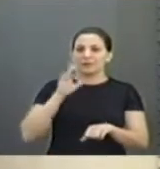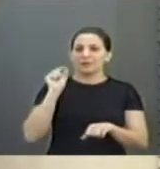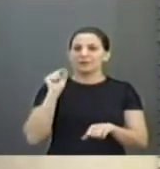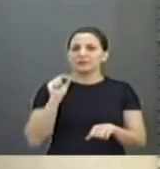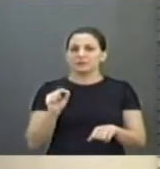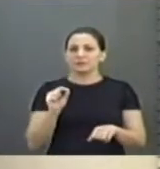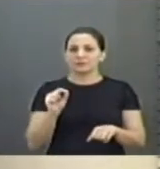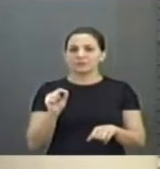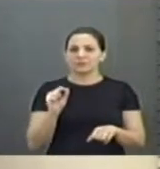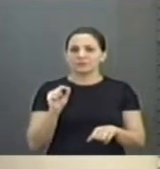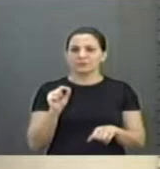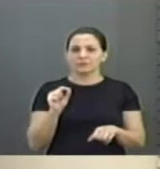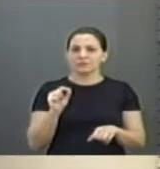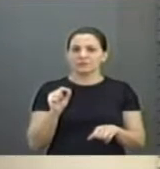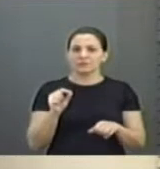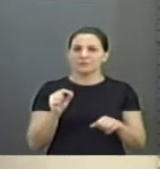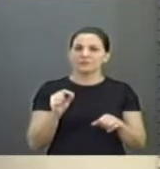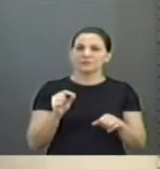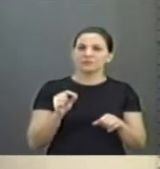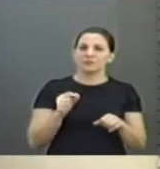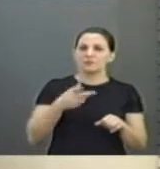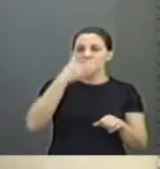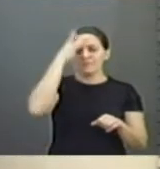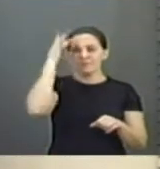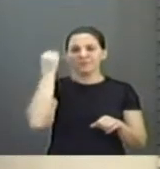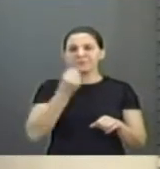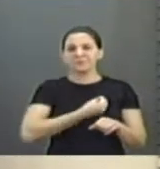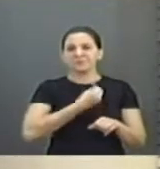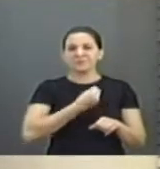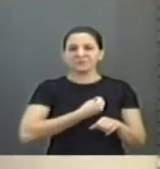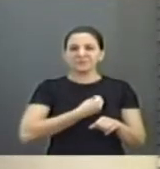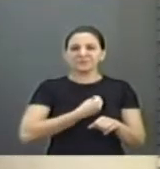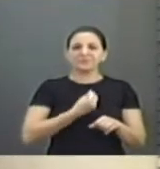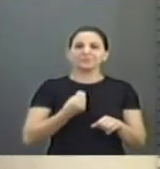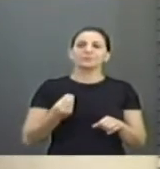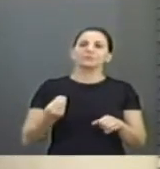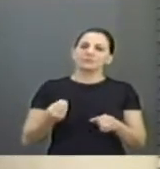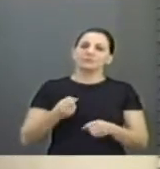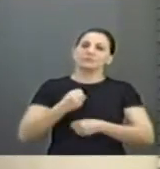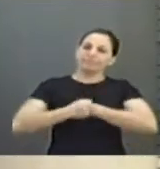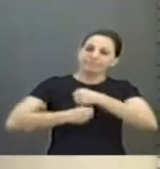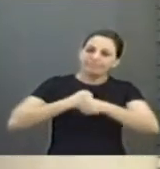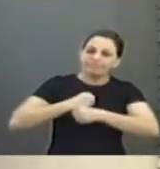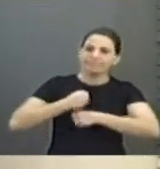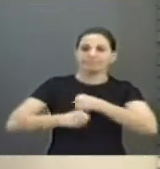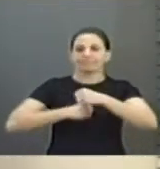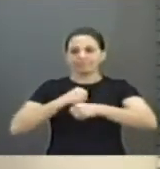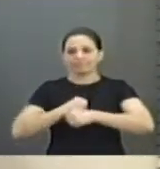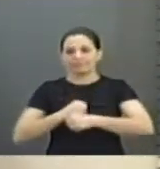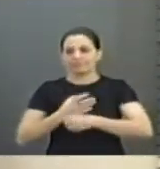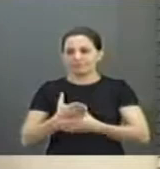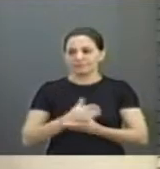que algumas pessoas que aqui vivem por muito tempo. Então,